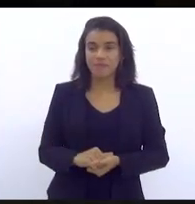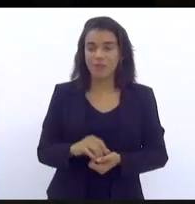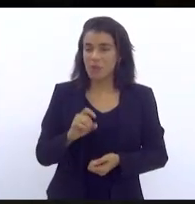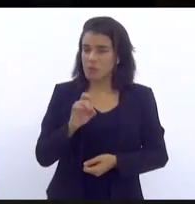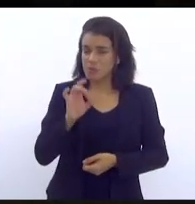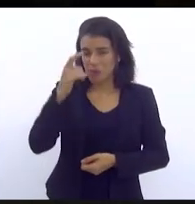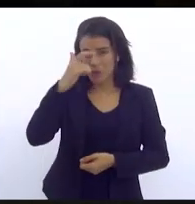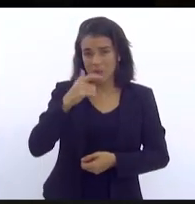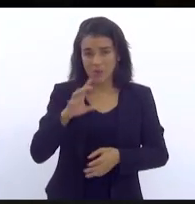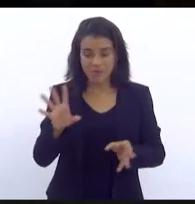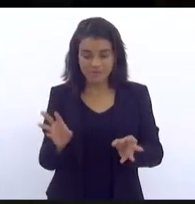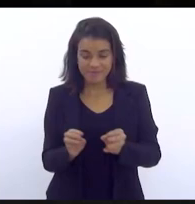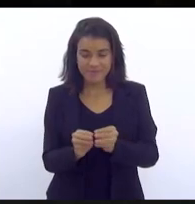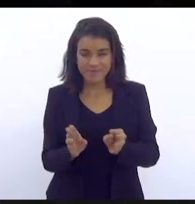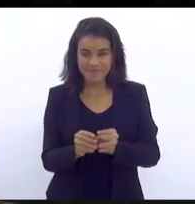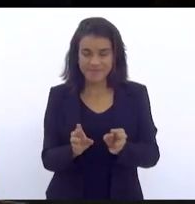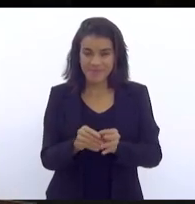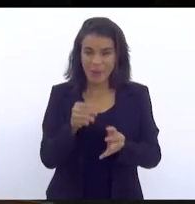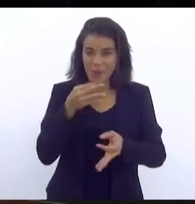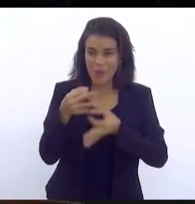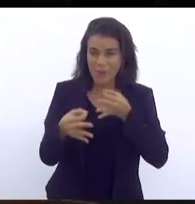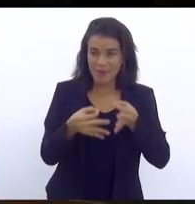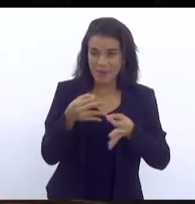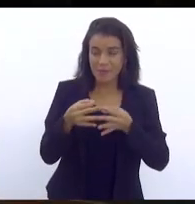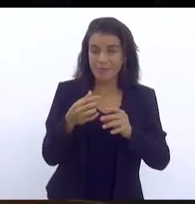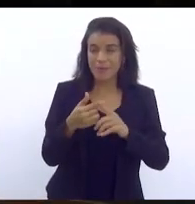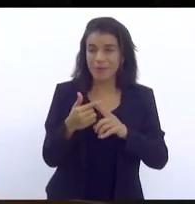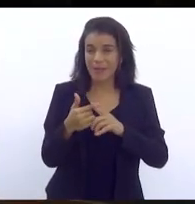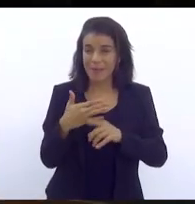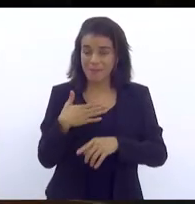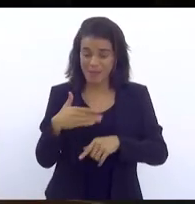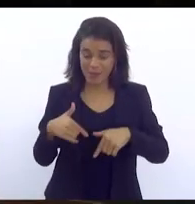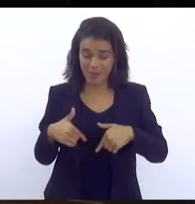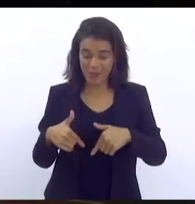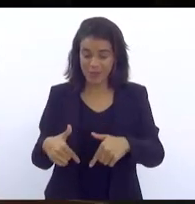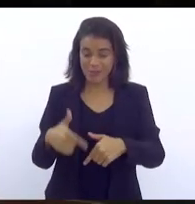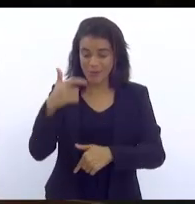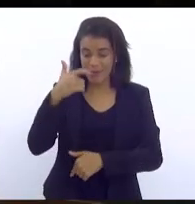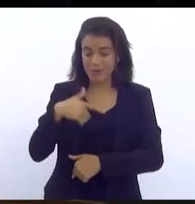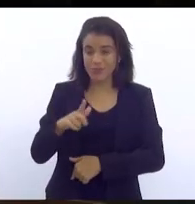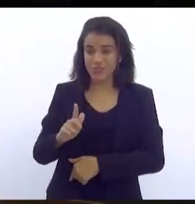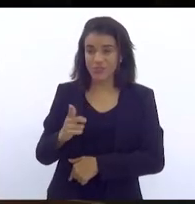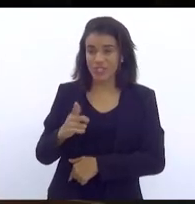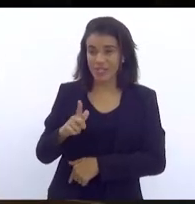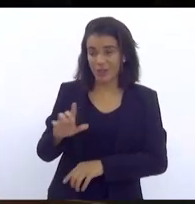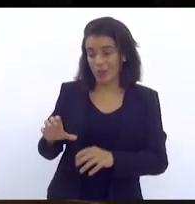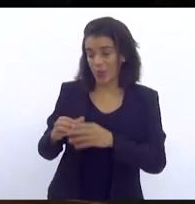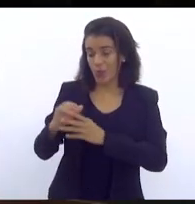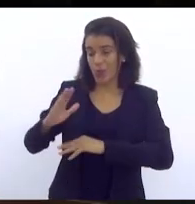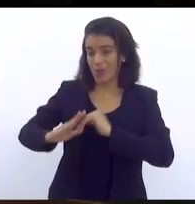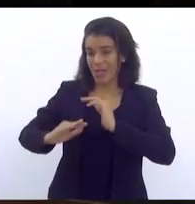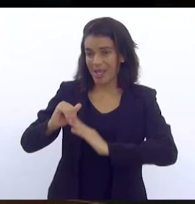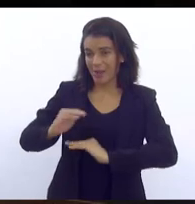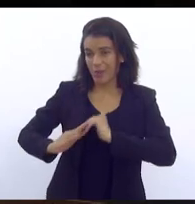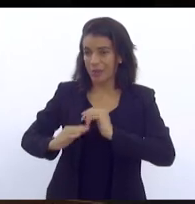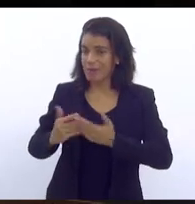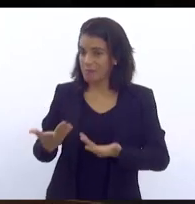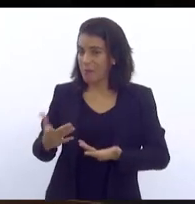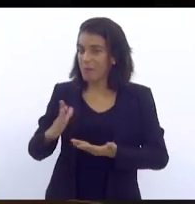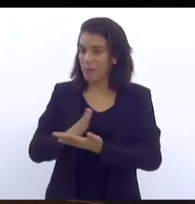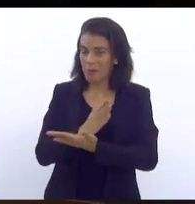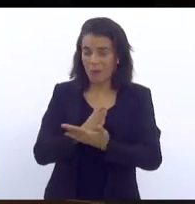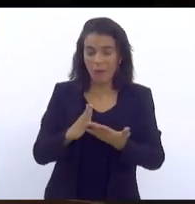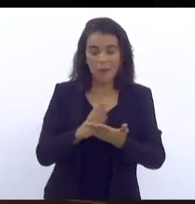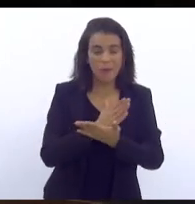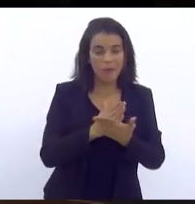breve Na verdade até porque eh foi que eu falei a minha atuação enquanto gerente de uma câmara técnica né então tem coisas que realmente são